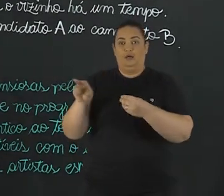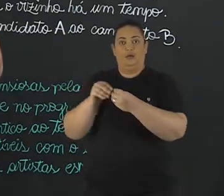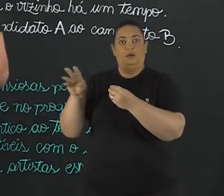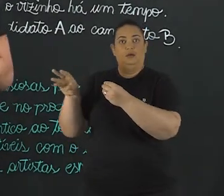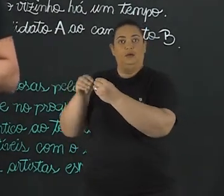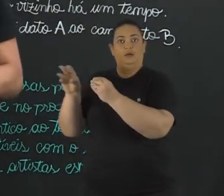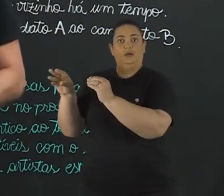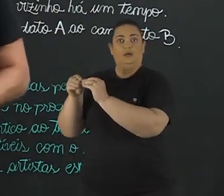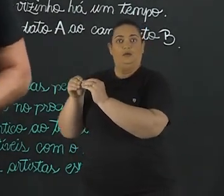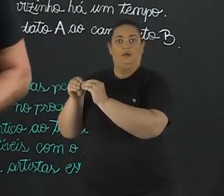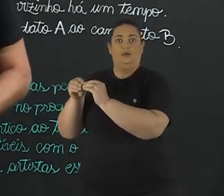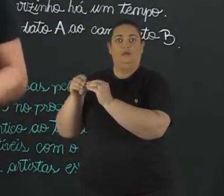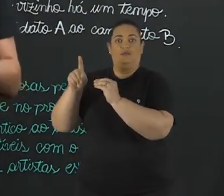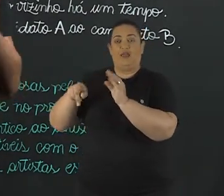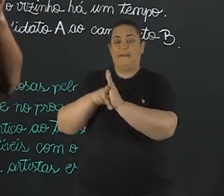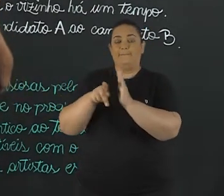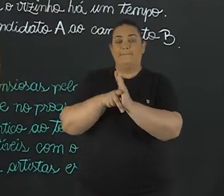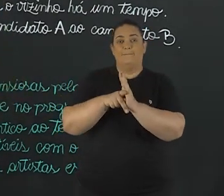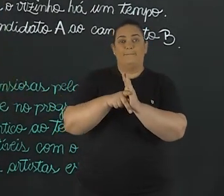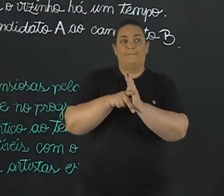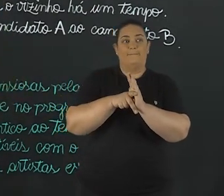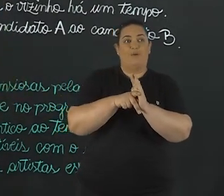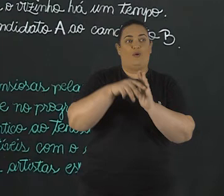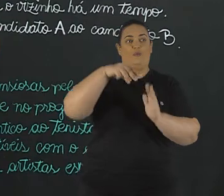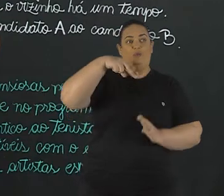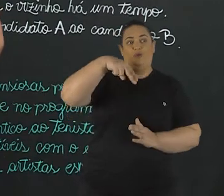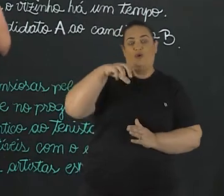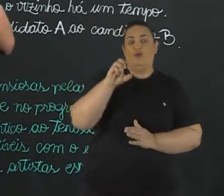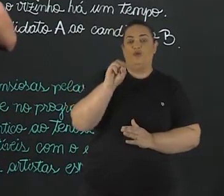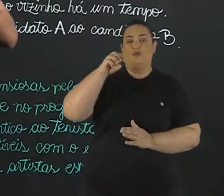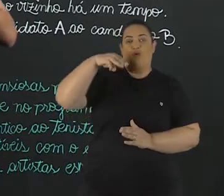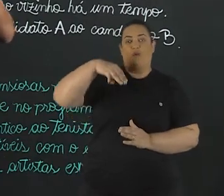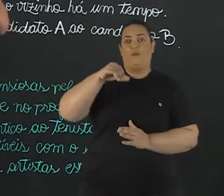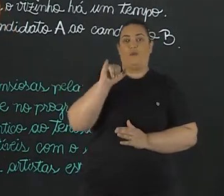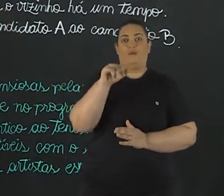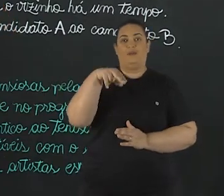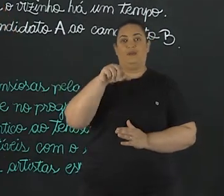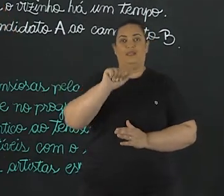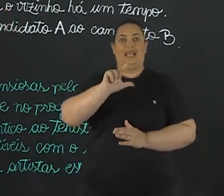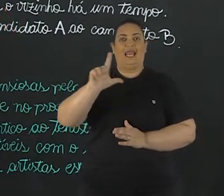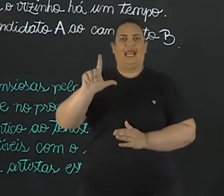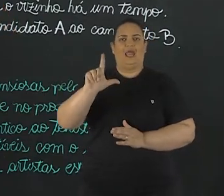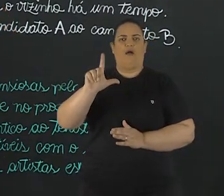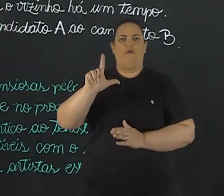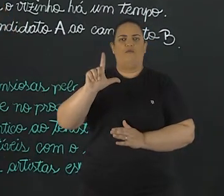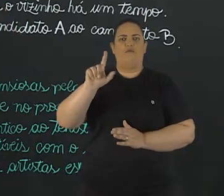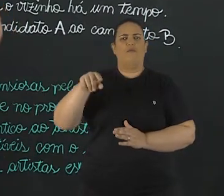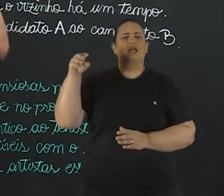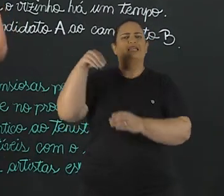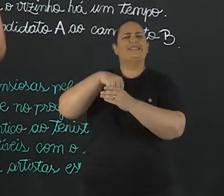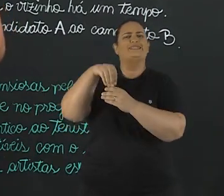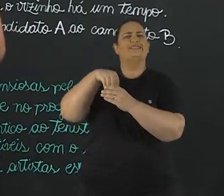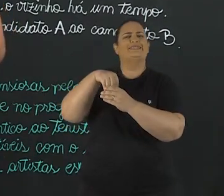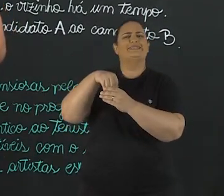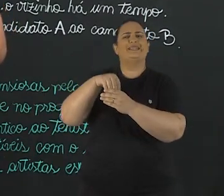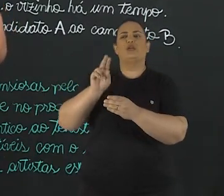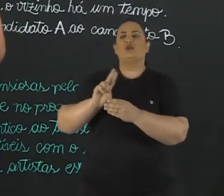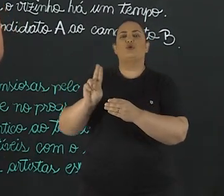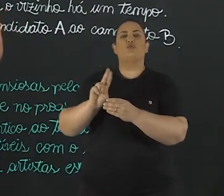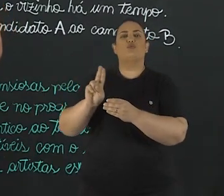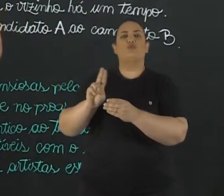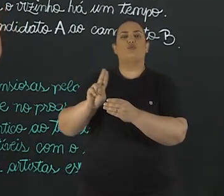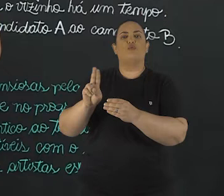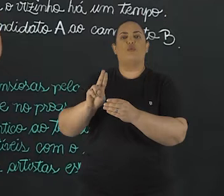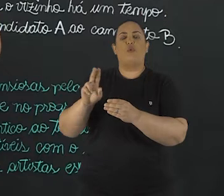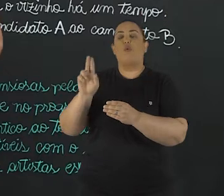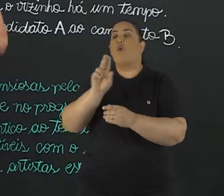meio do complemento nominal. Esse complemento nominal é relacionado, é ligado ao nome por meio